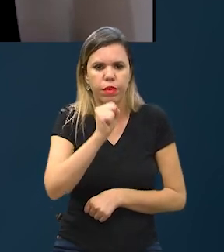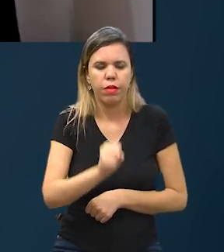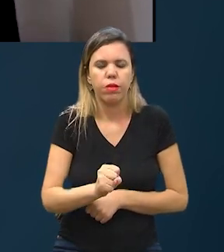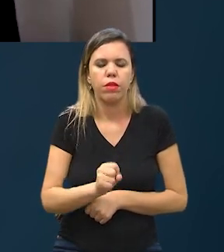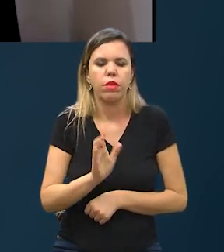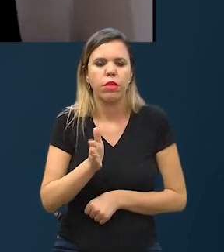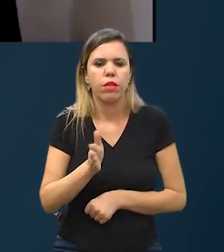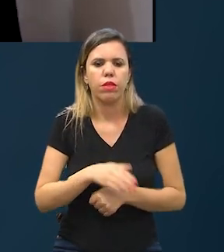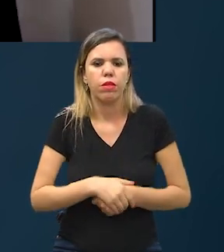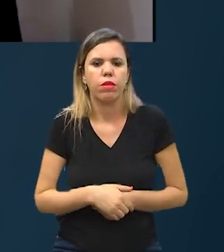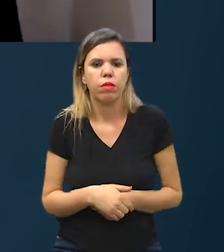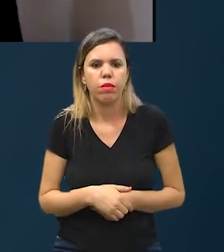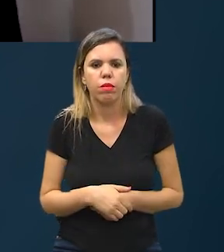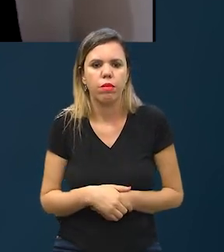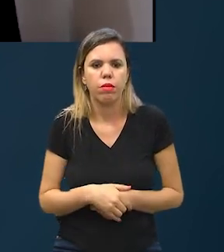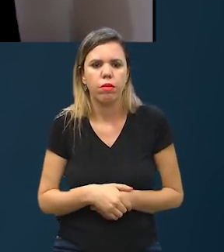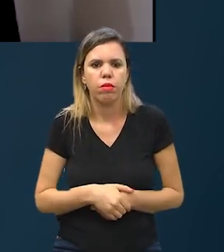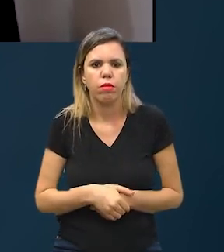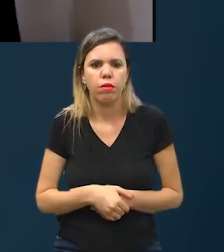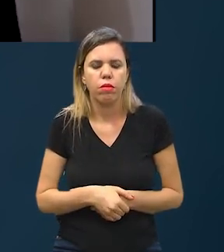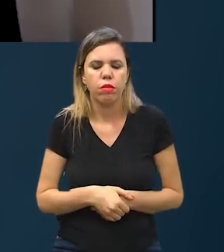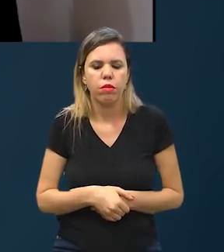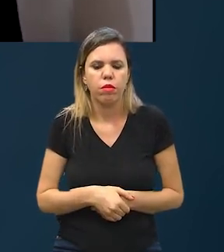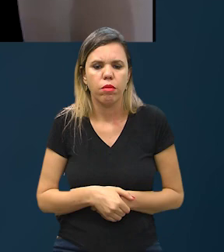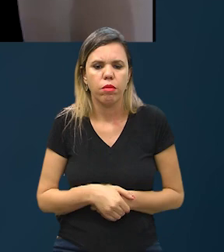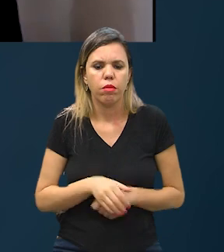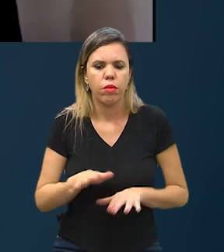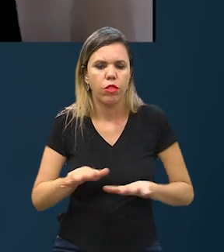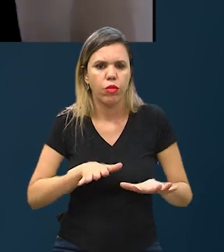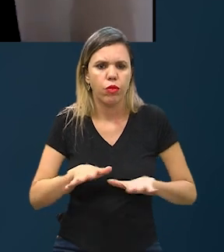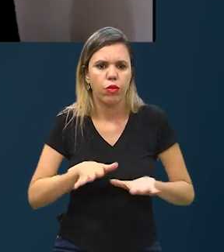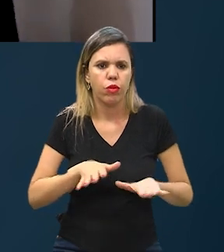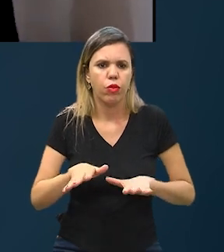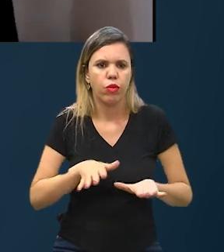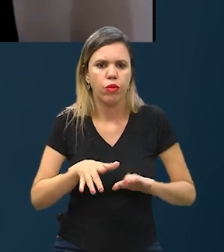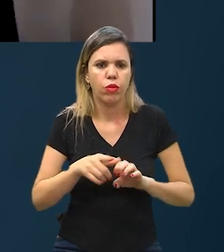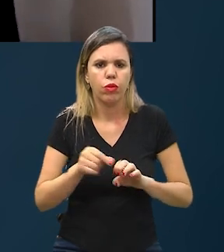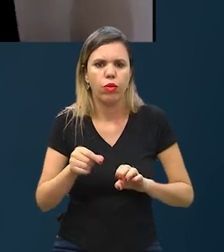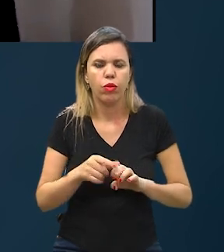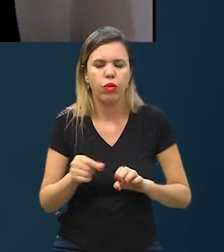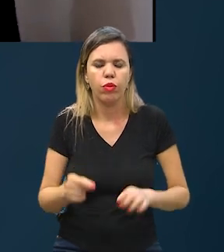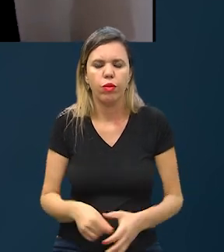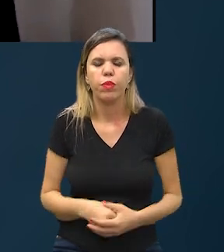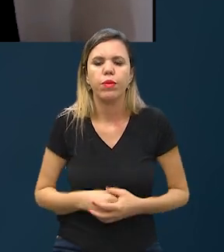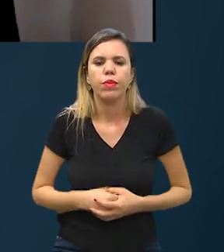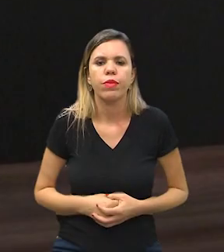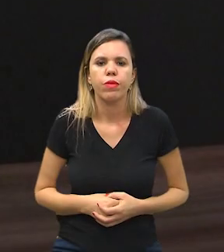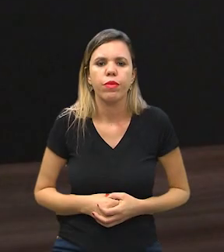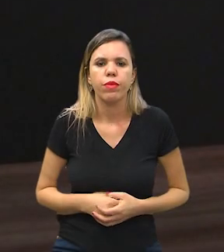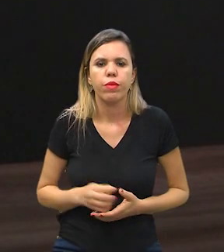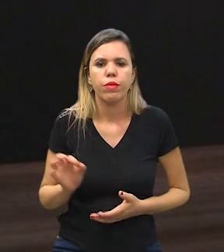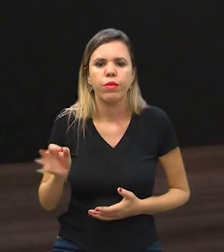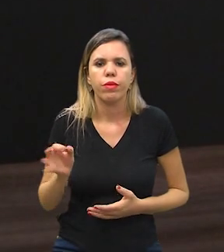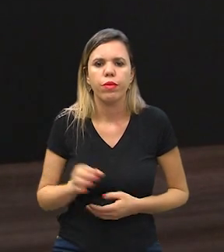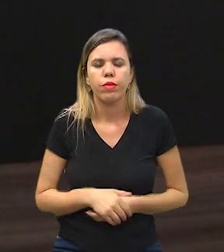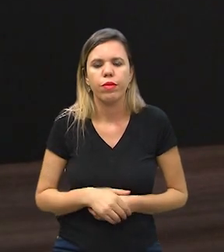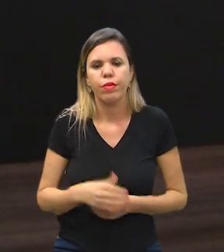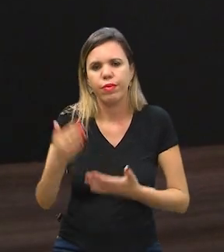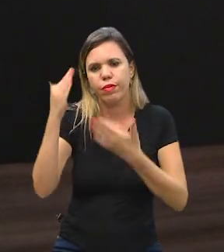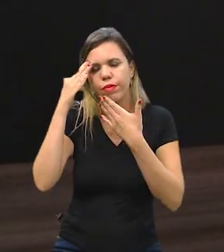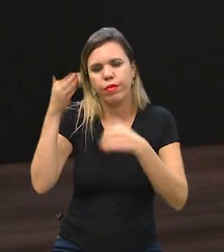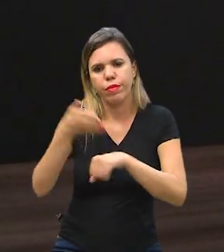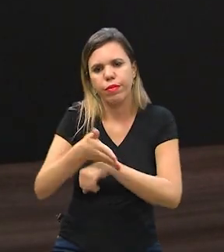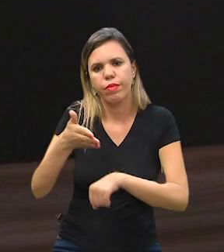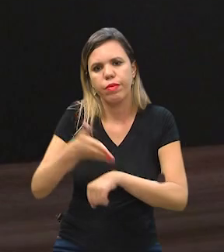forte, já é um movimento de empreendedorismo. Tá certo. Então, Duda,